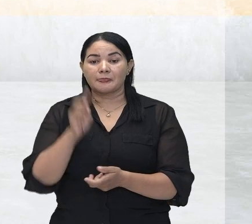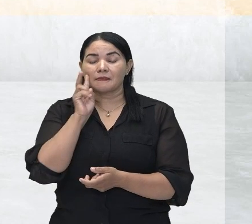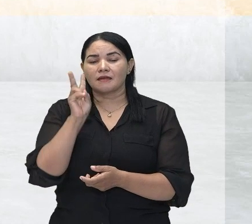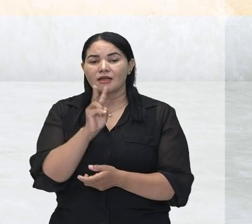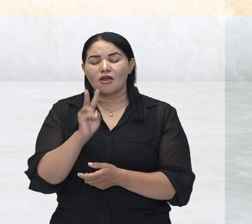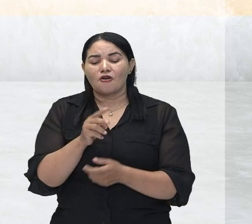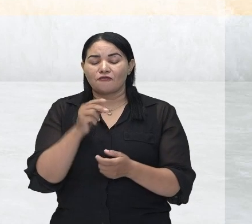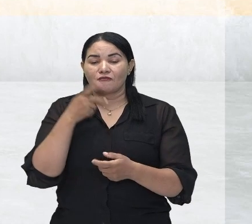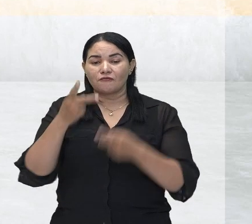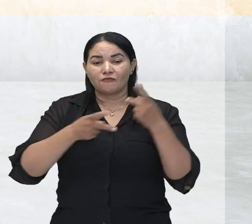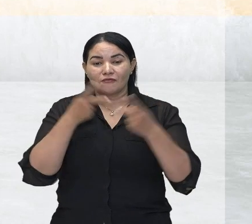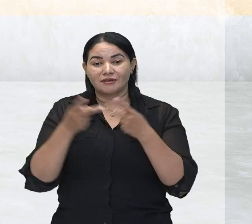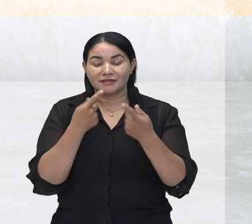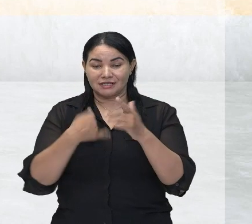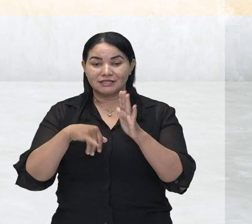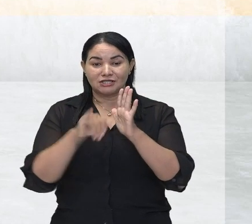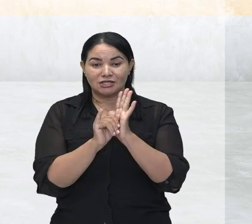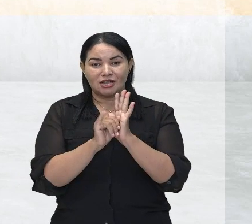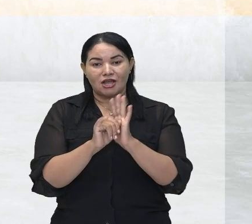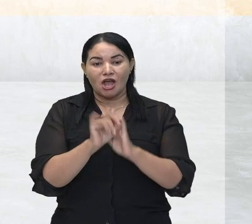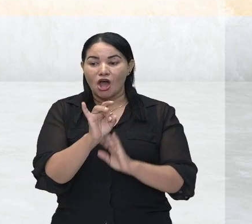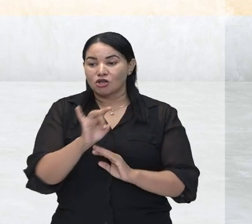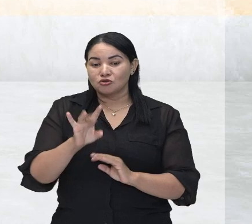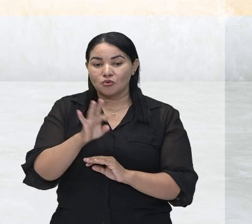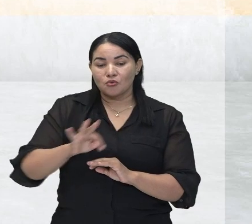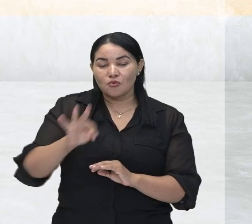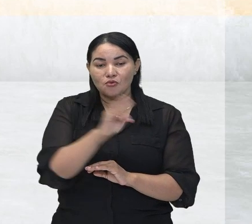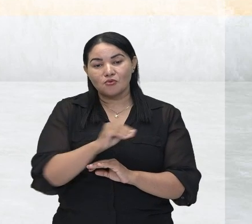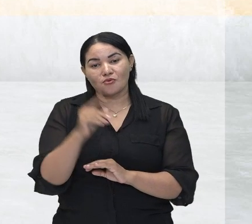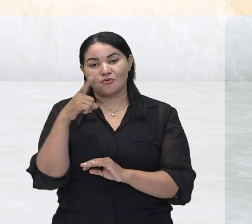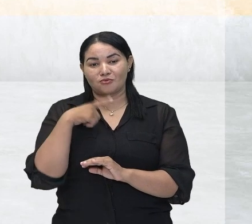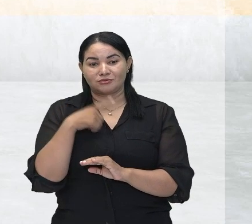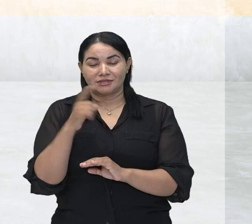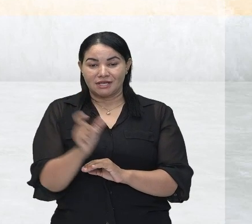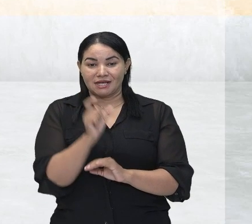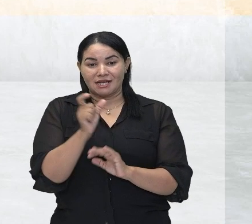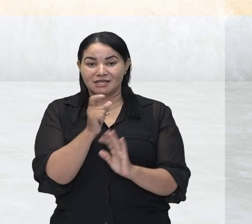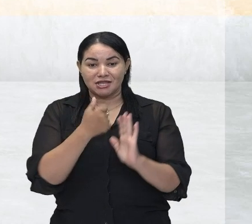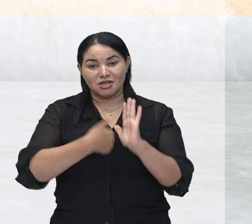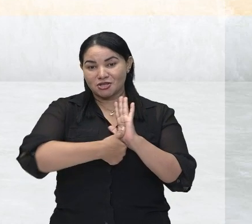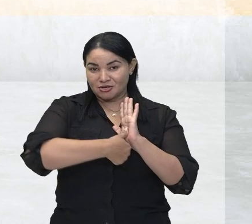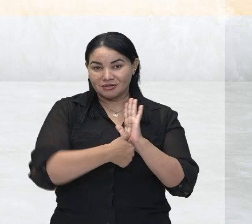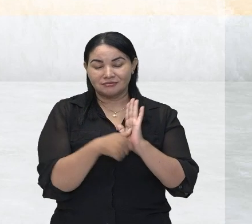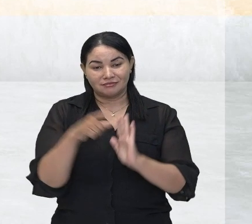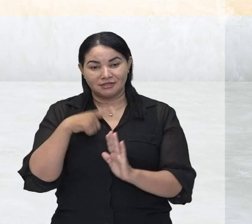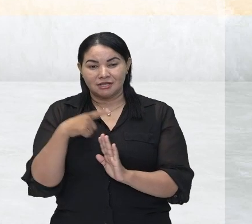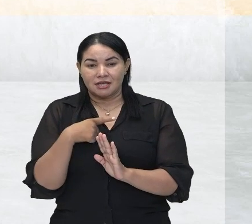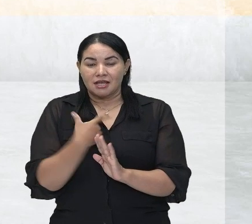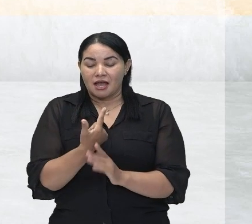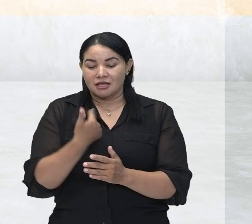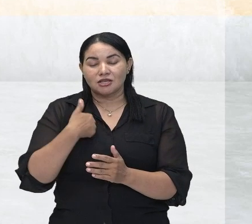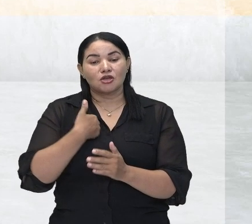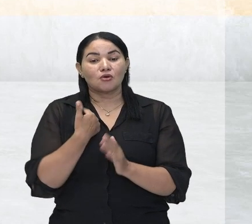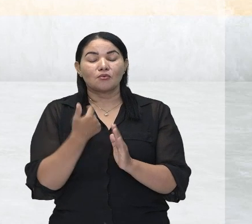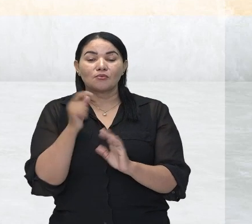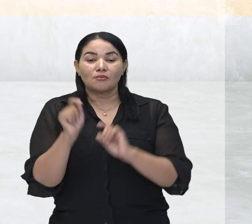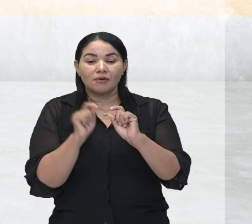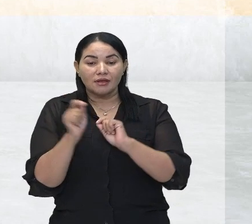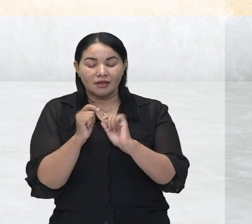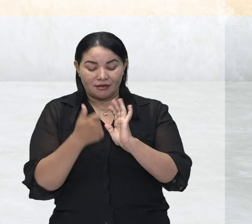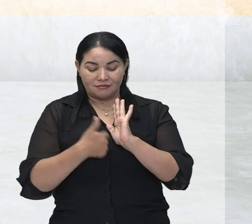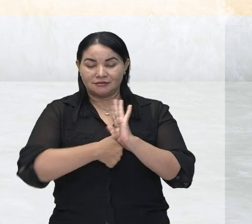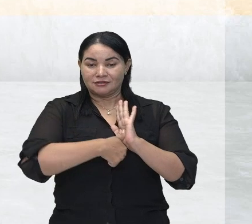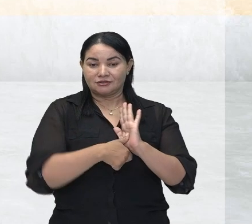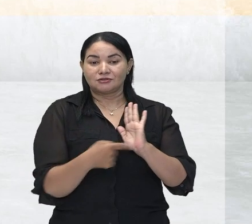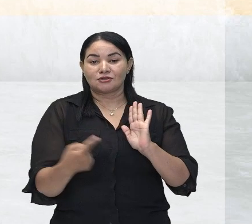mundo tem a sua carteira de identidade. A identidade é aquilo que me identifica, quem eu sou. Né?